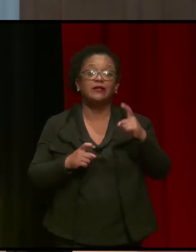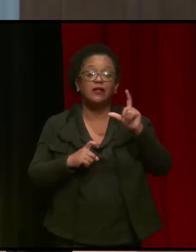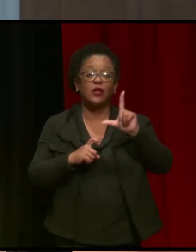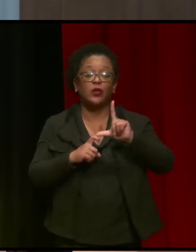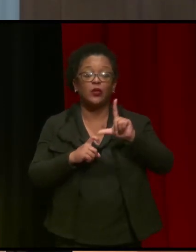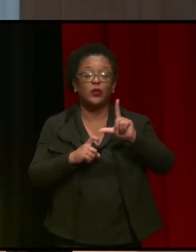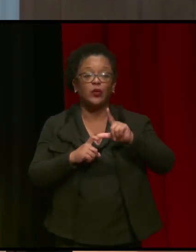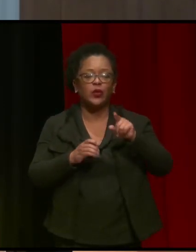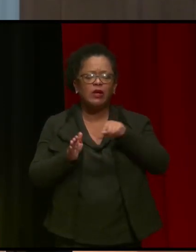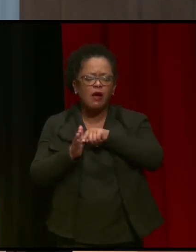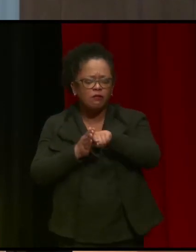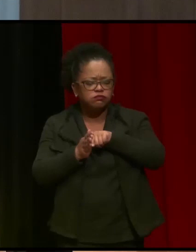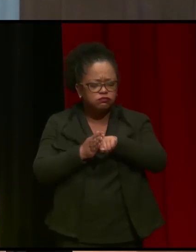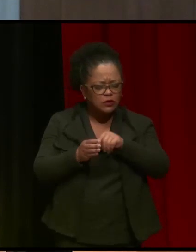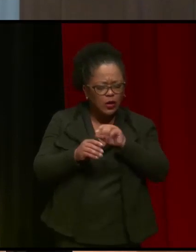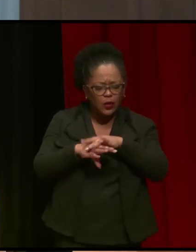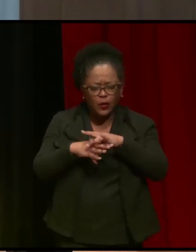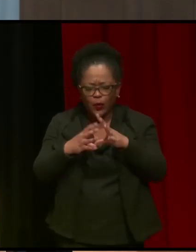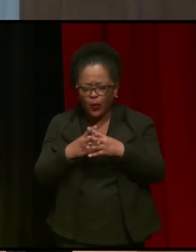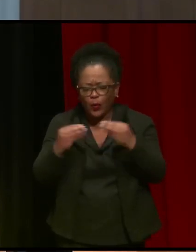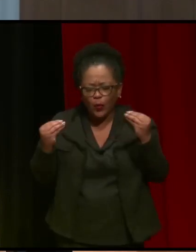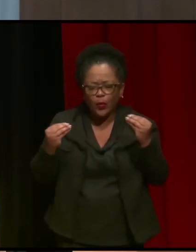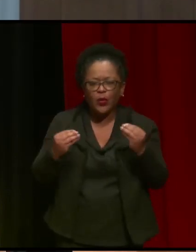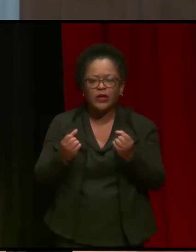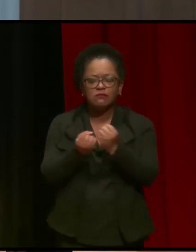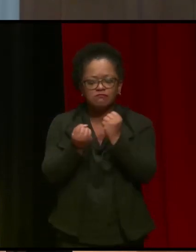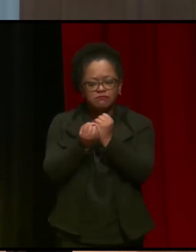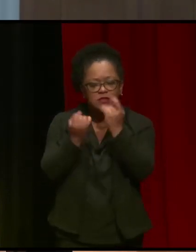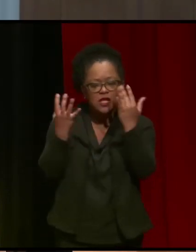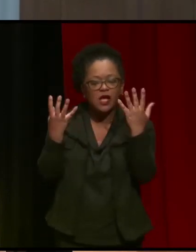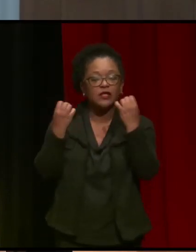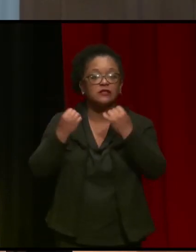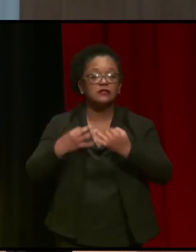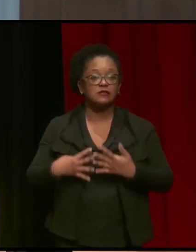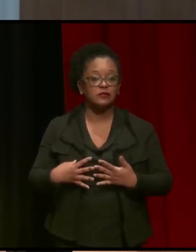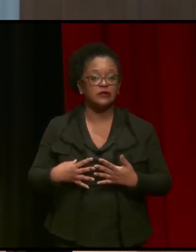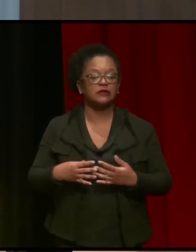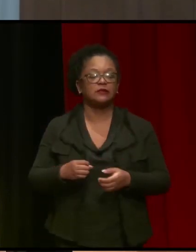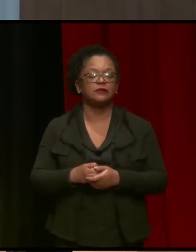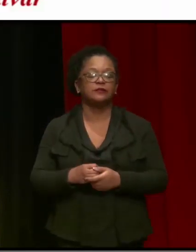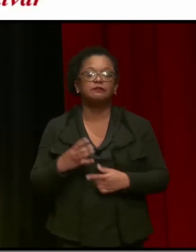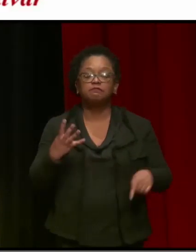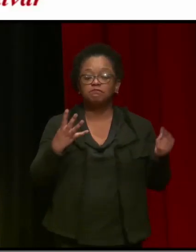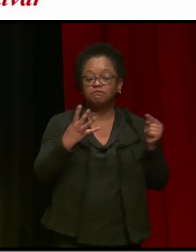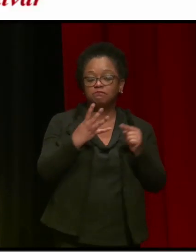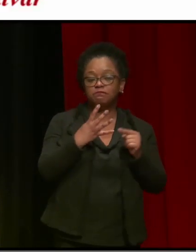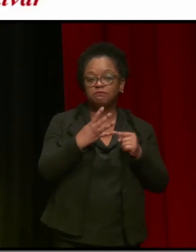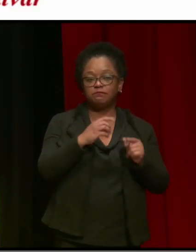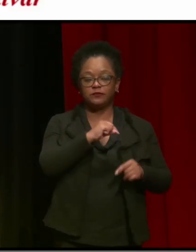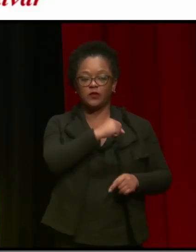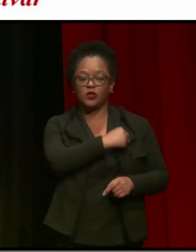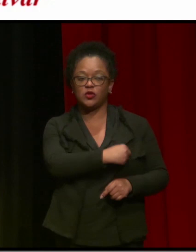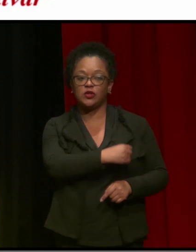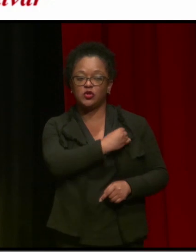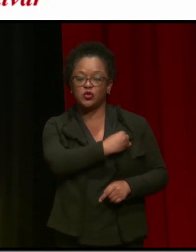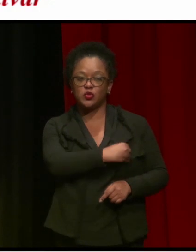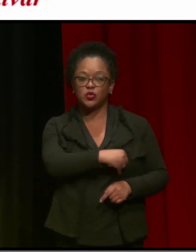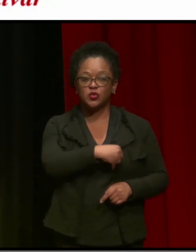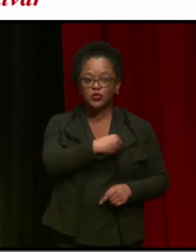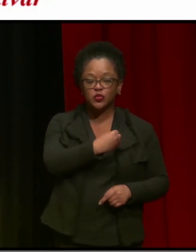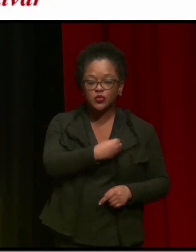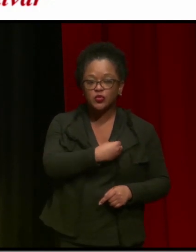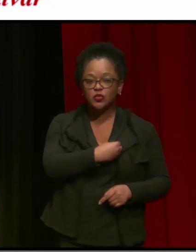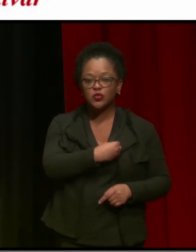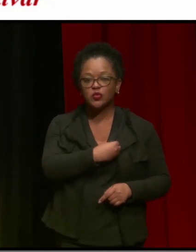ele fala de milagres, de cura, ele explica mais, e ele é mais complexo. Aí você vai para João, João é um evangelho